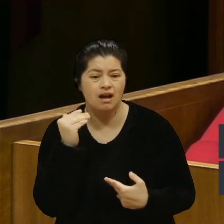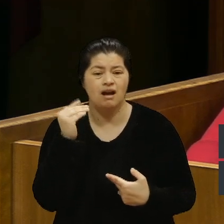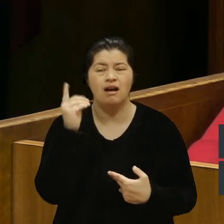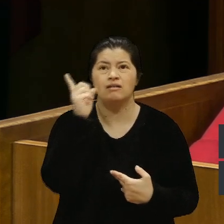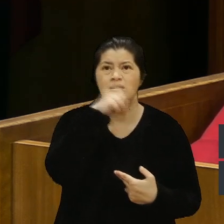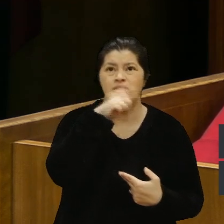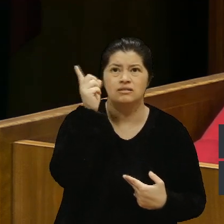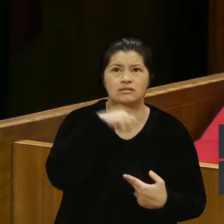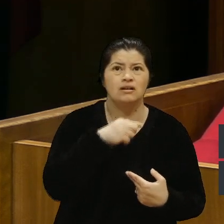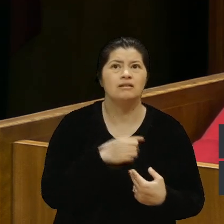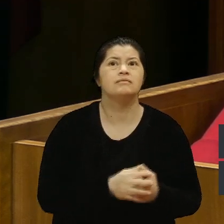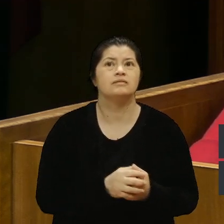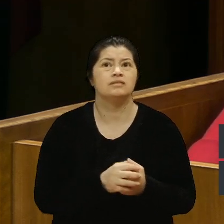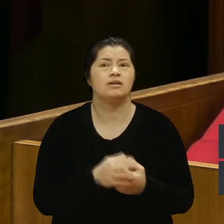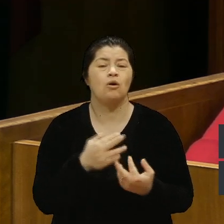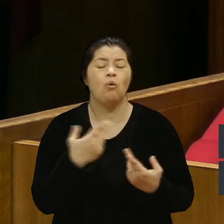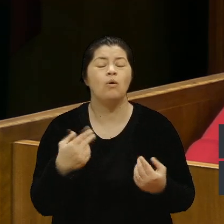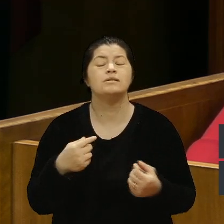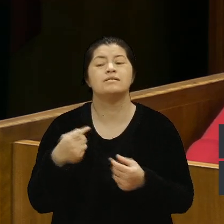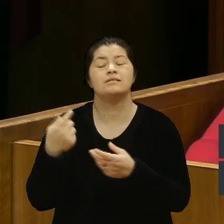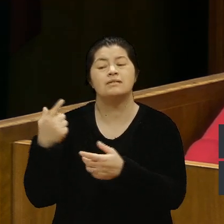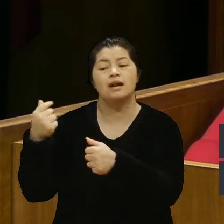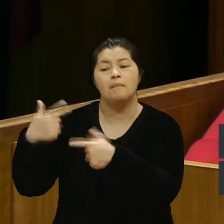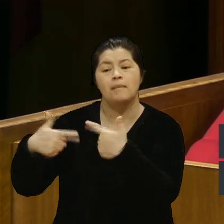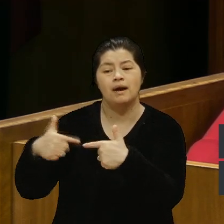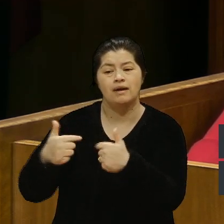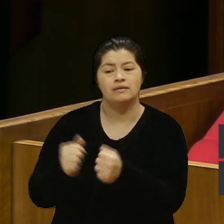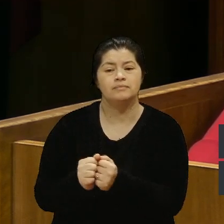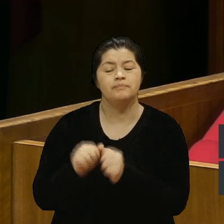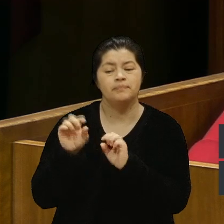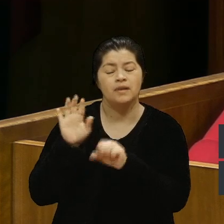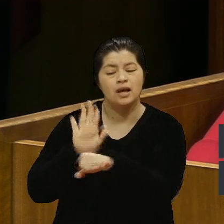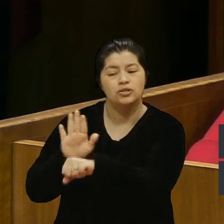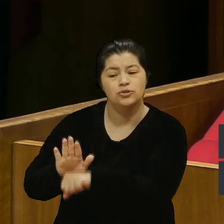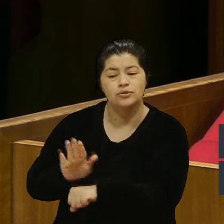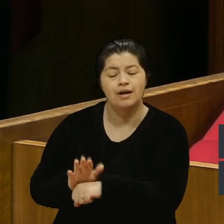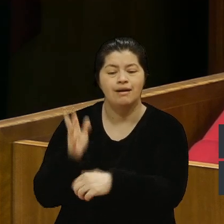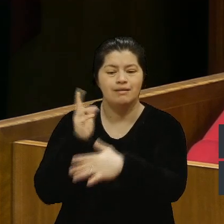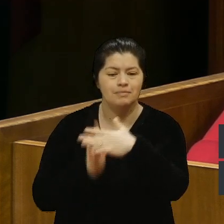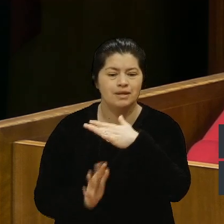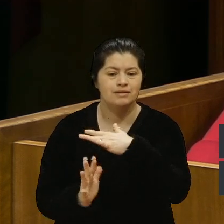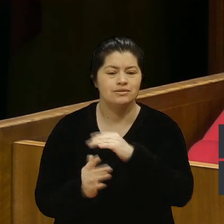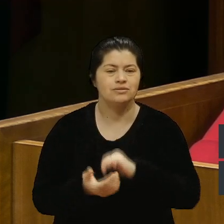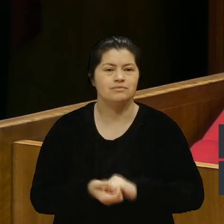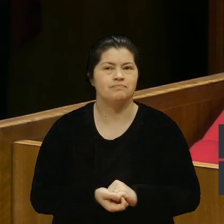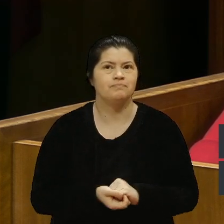nas instituições que prestam serviço para a comunidade imigrante.